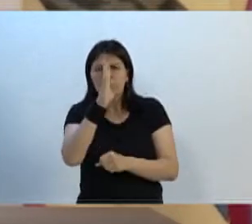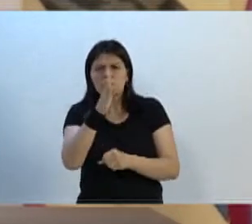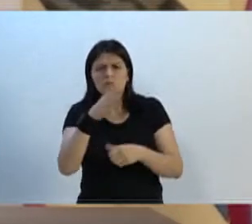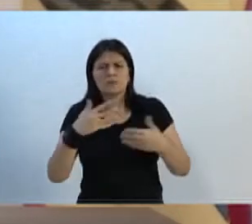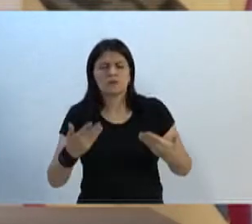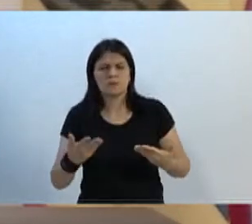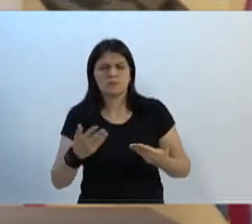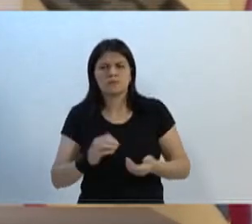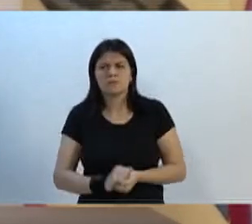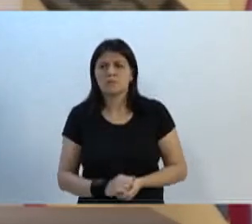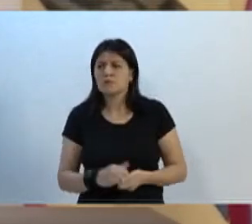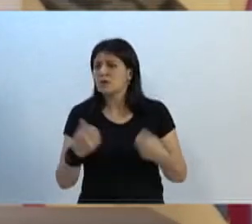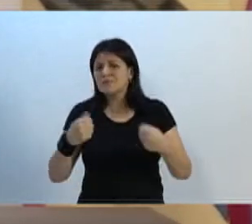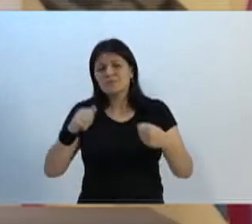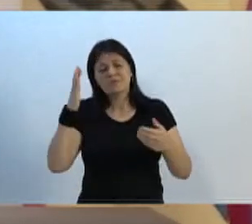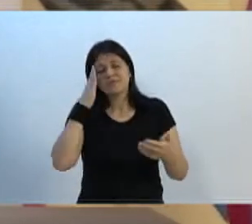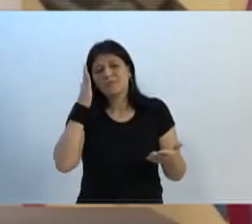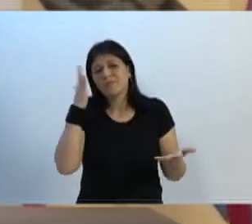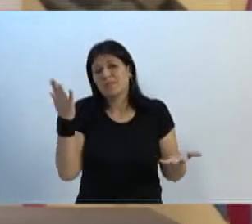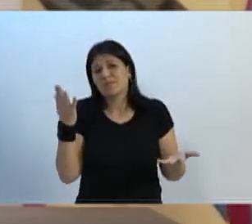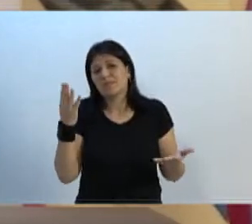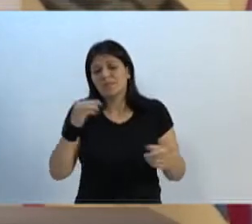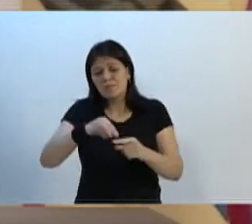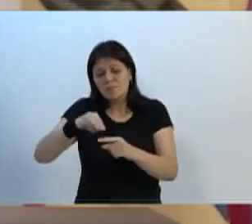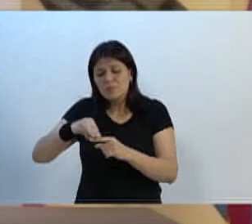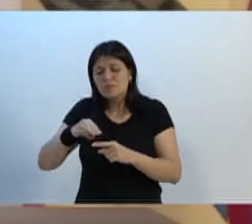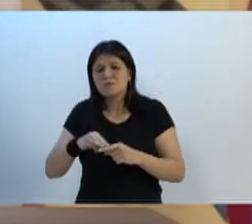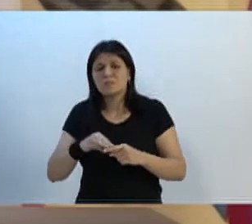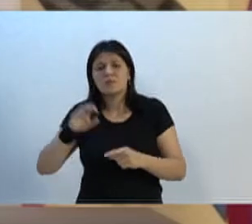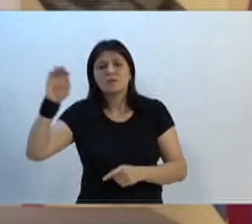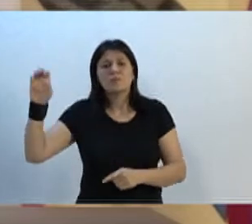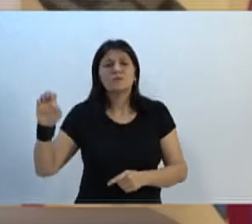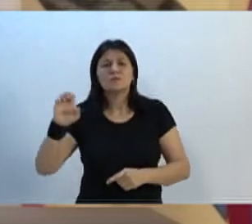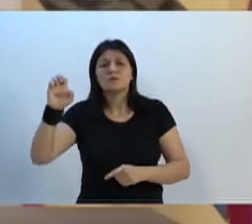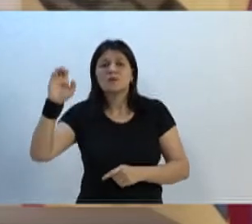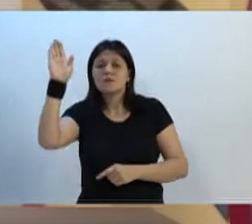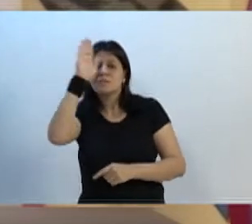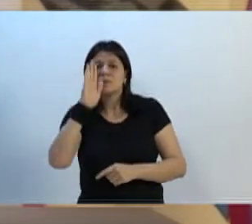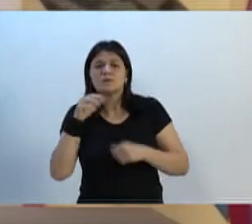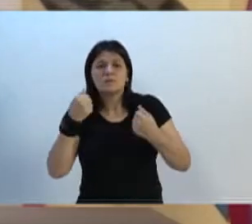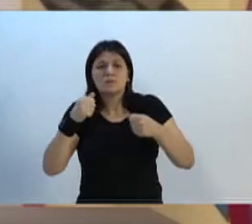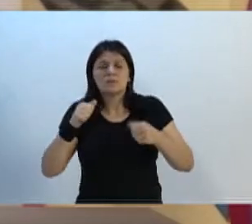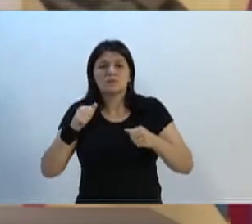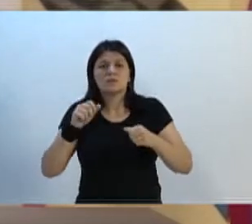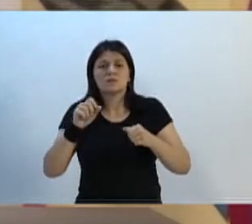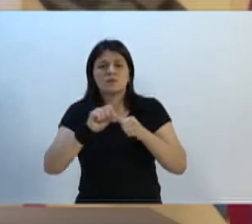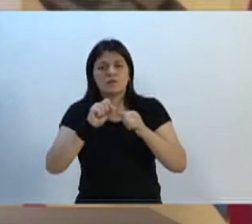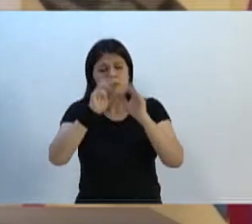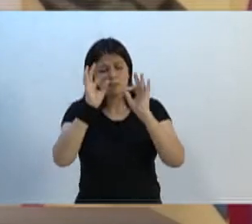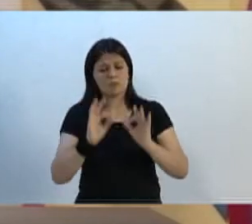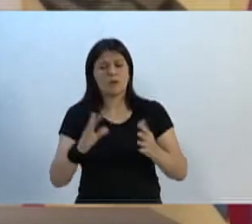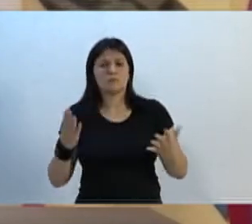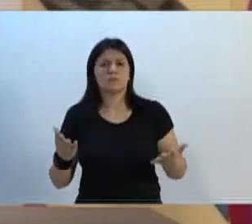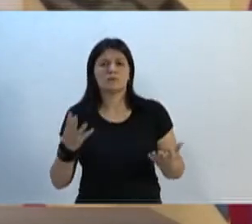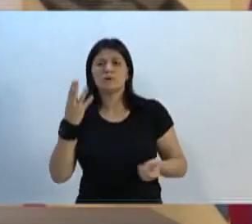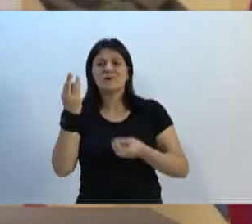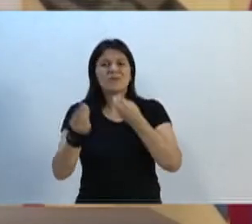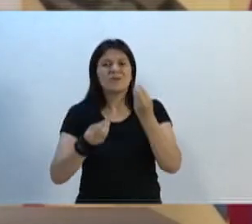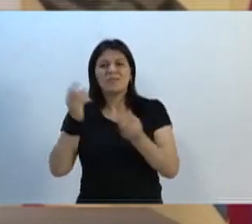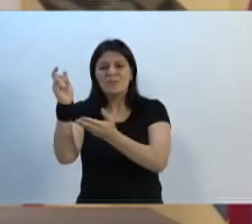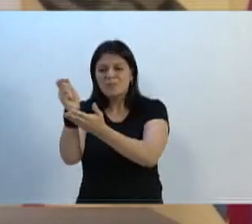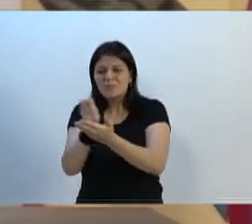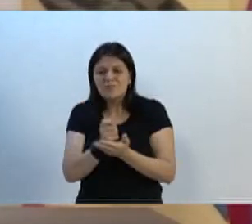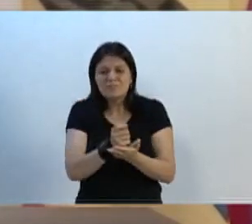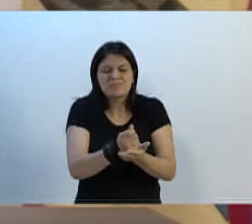a gente precisa saber isso como município os estados brasileiros precisam definir isso como são destinadas as